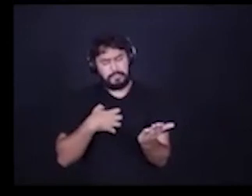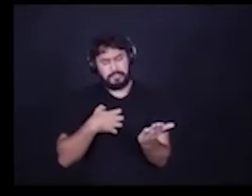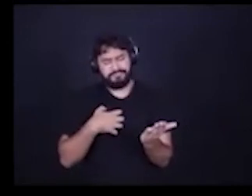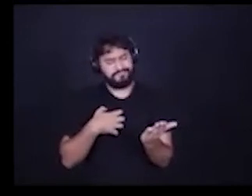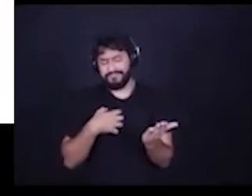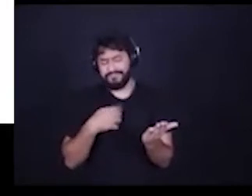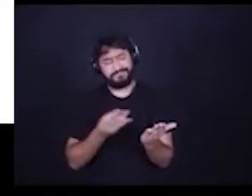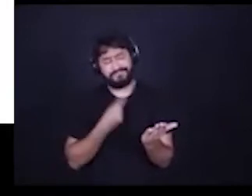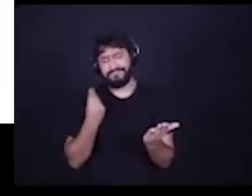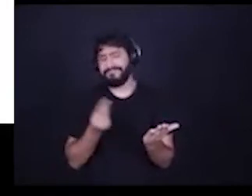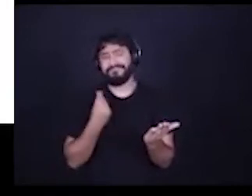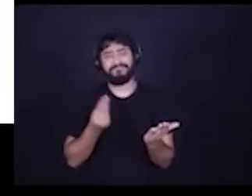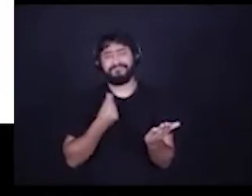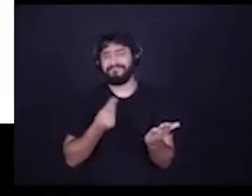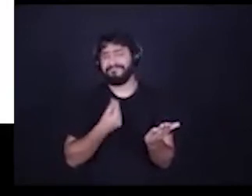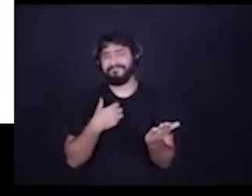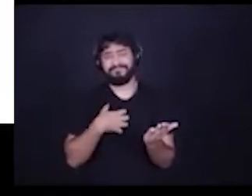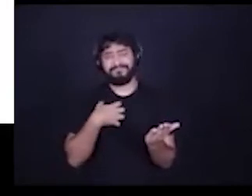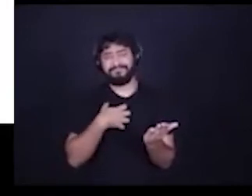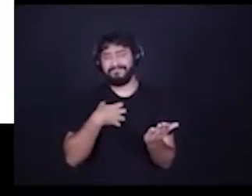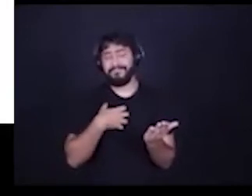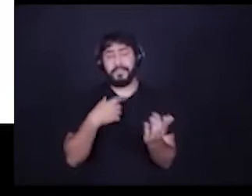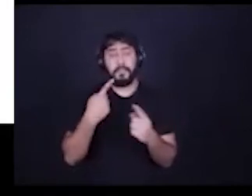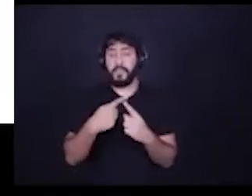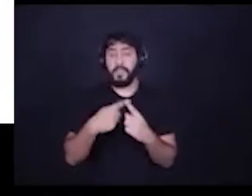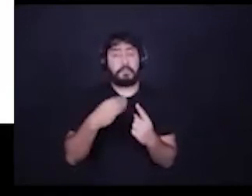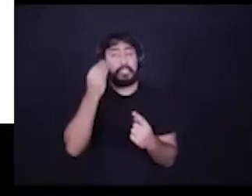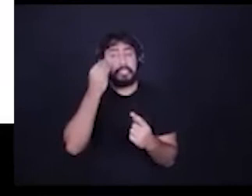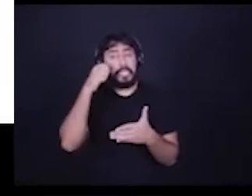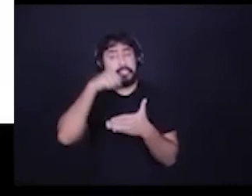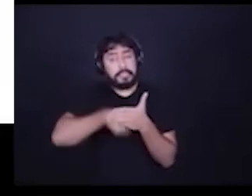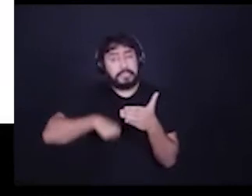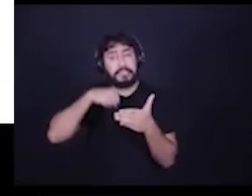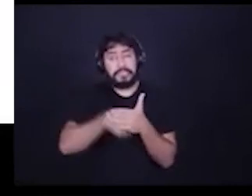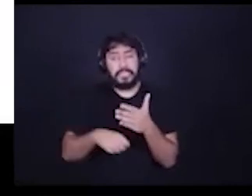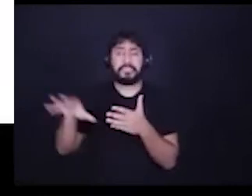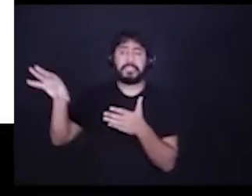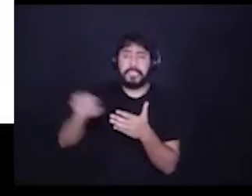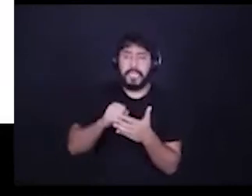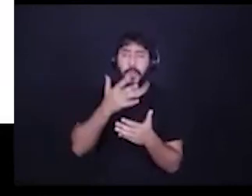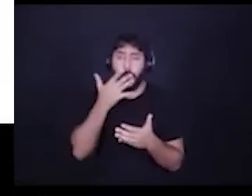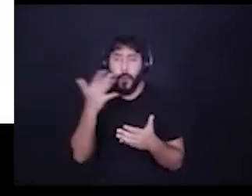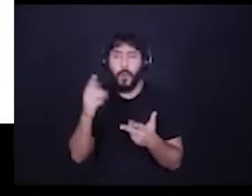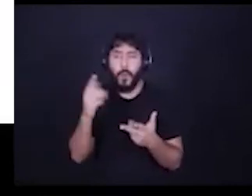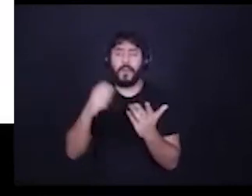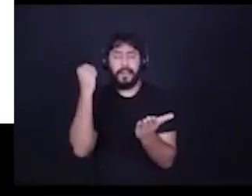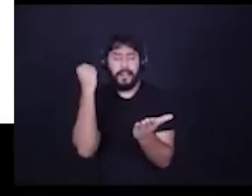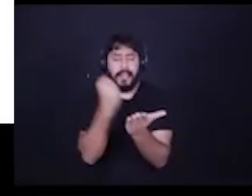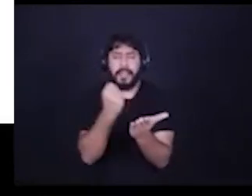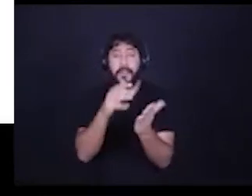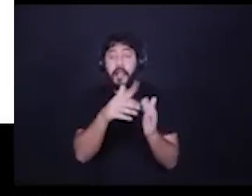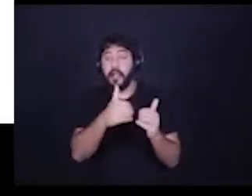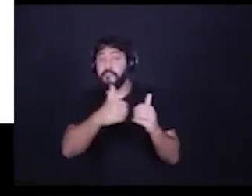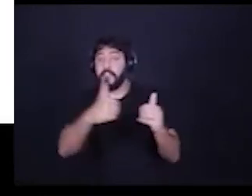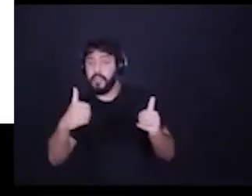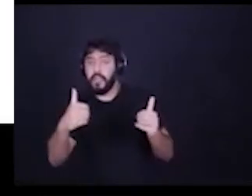funcionando. E que, por mais que eu tentasse trazer a cor, e tentava não carimbar em cima, e preservar a leitura,